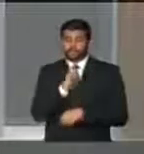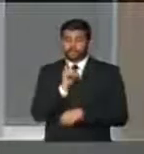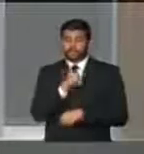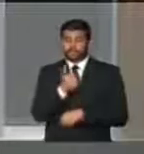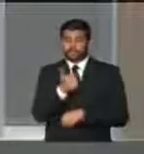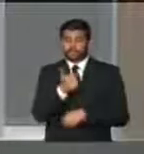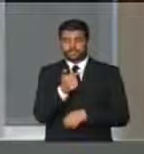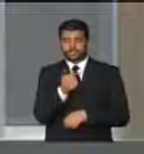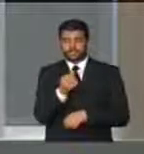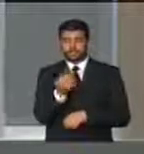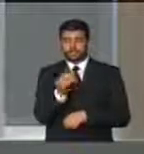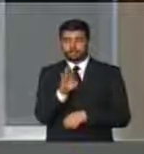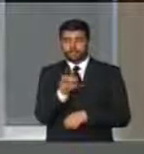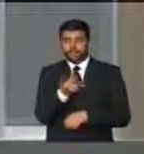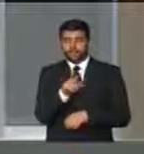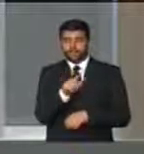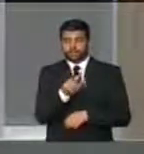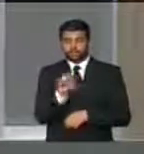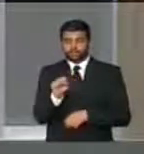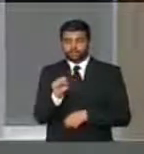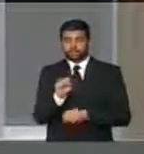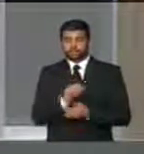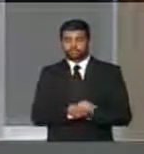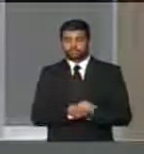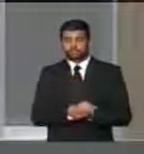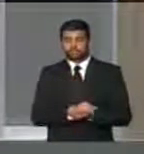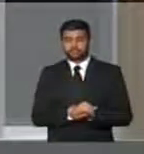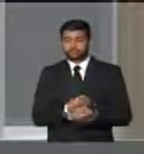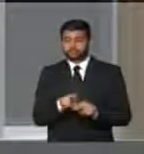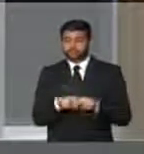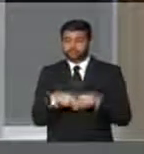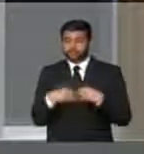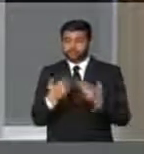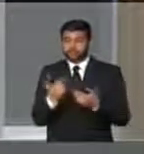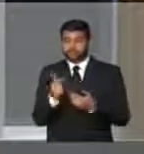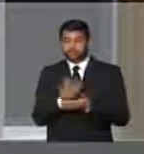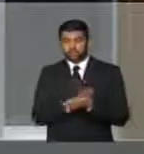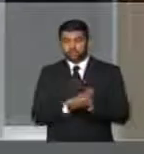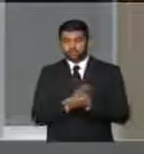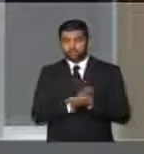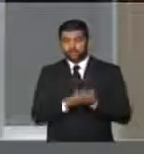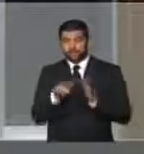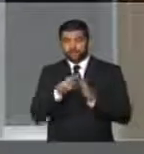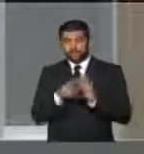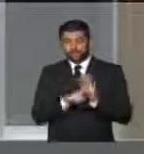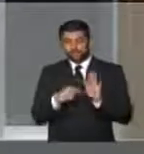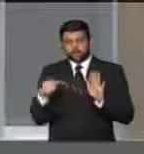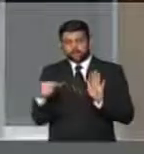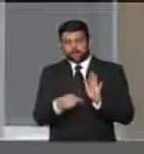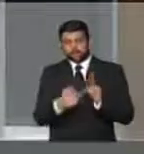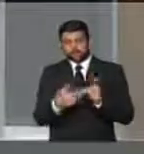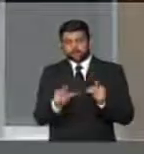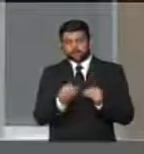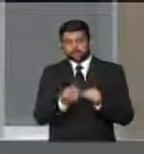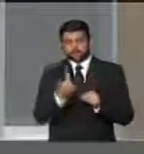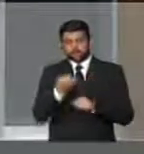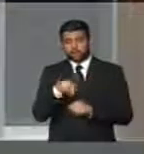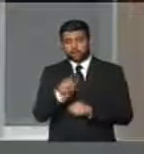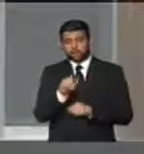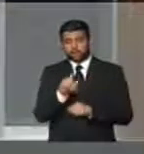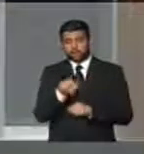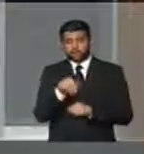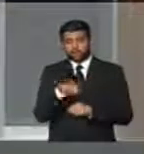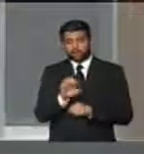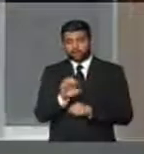tem 700 barragens. E, no entanto, não há uma política para isso. O DNPM